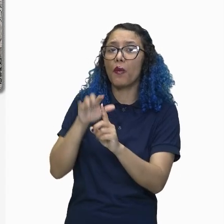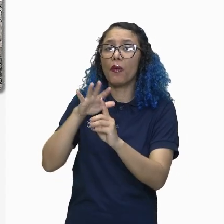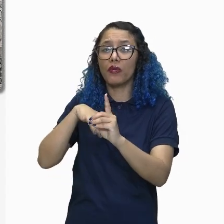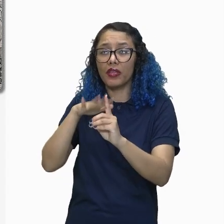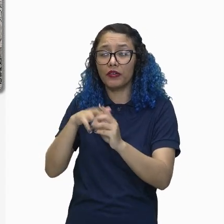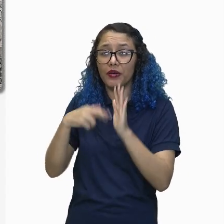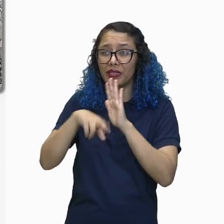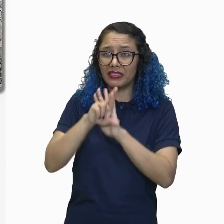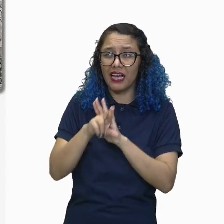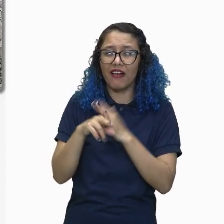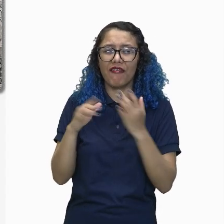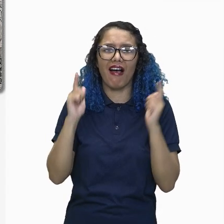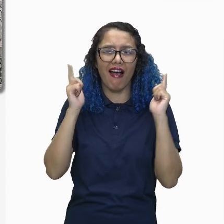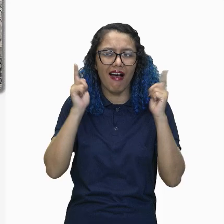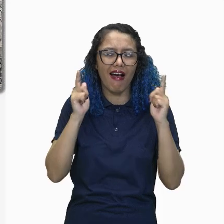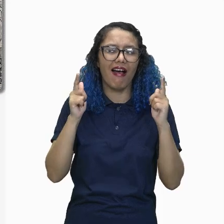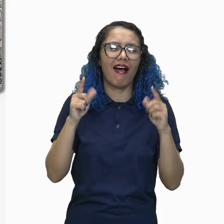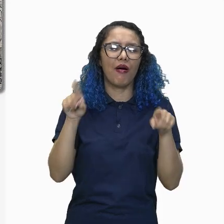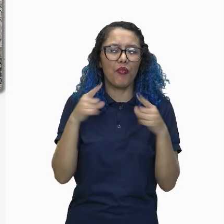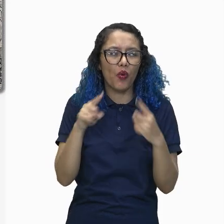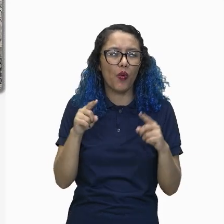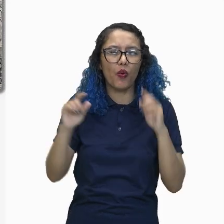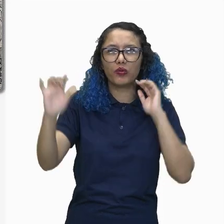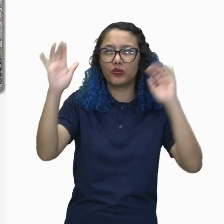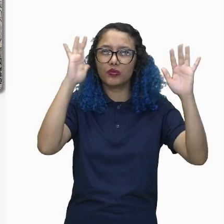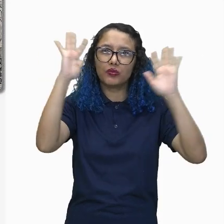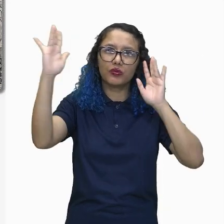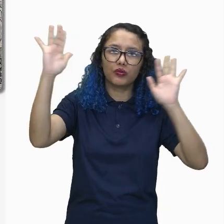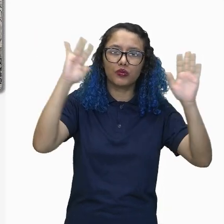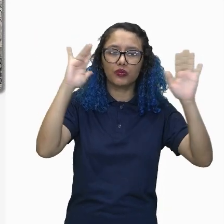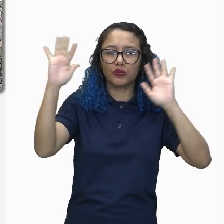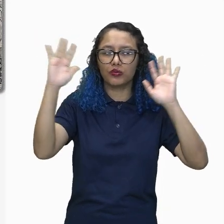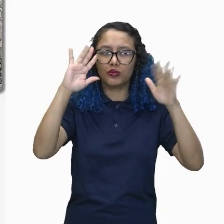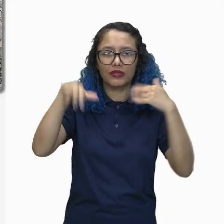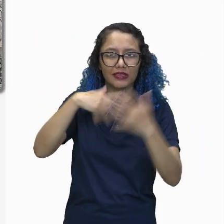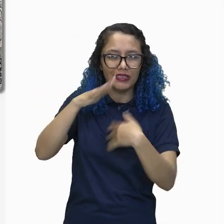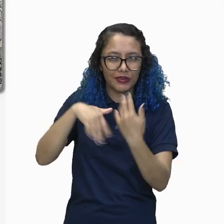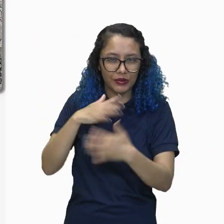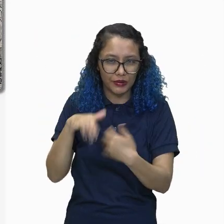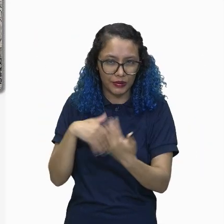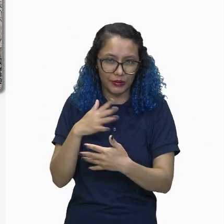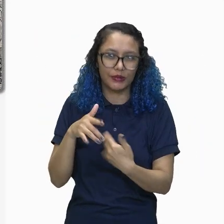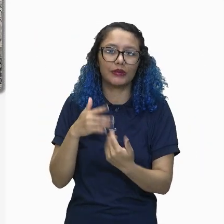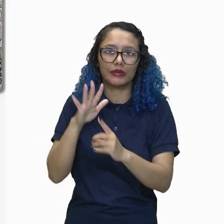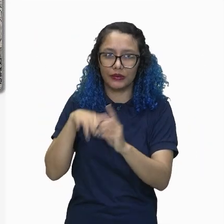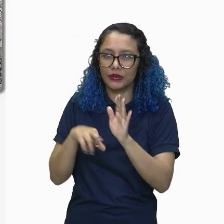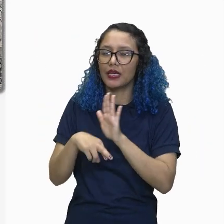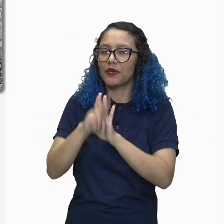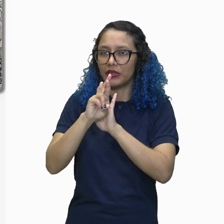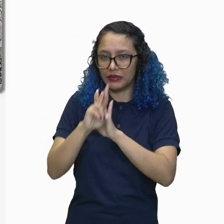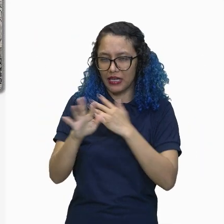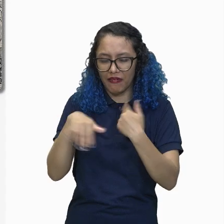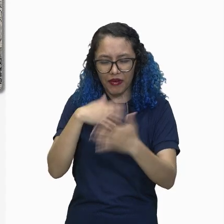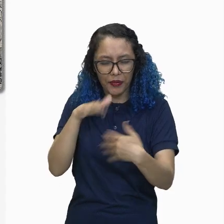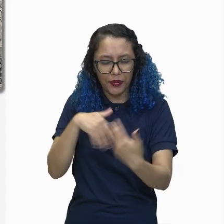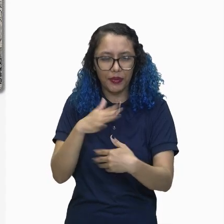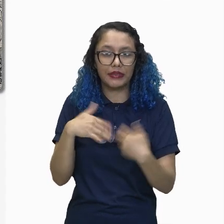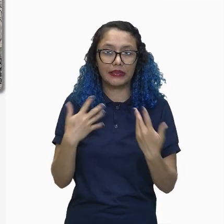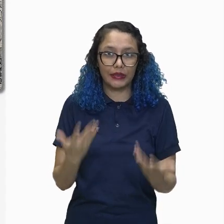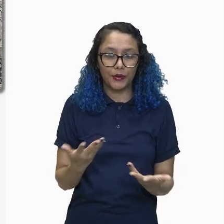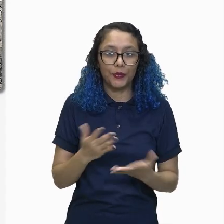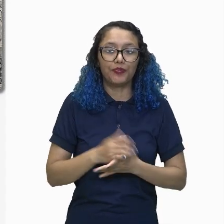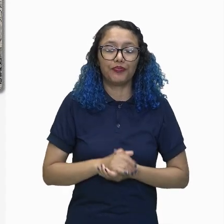da música, o deus da fantasia, o deus da desordem. Olha só, então a partir